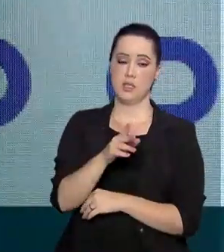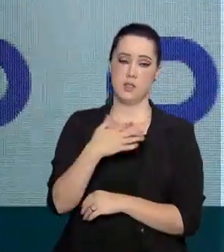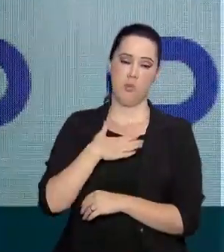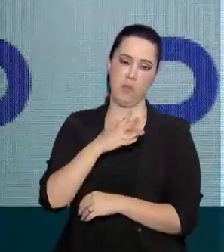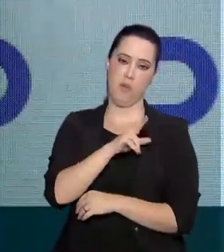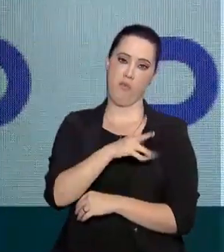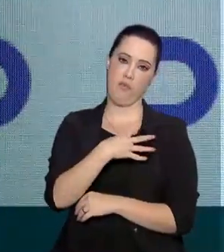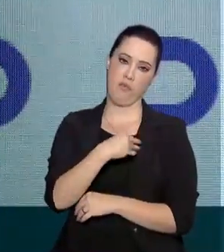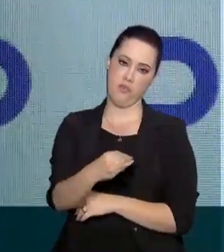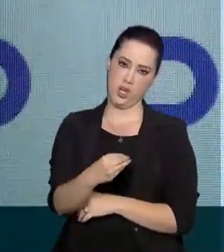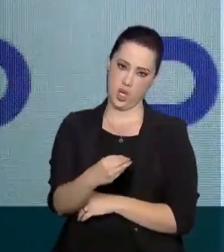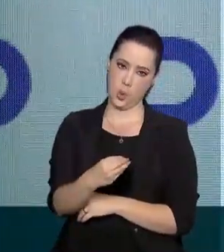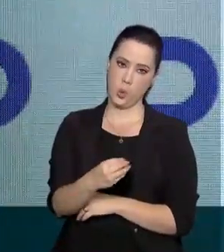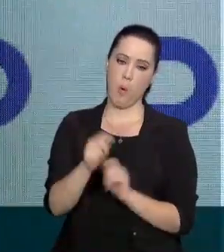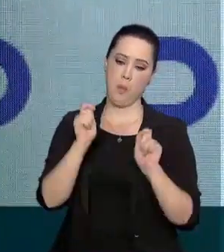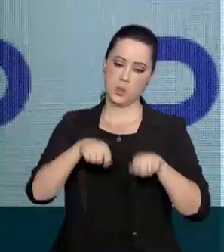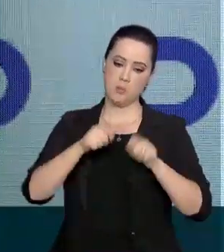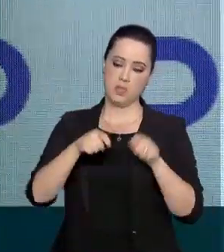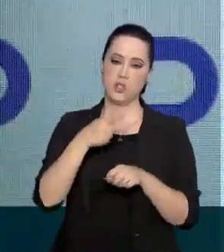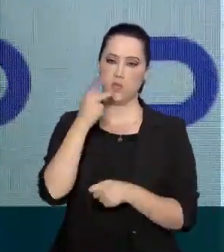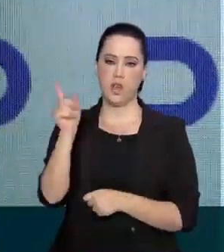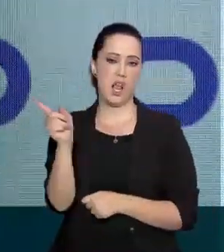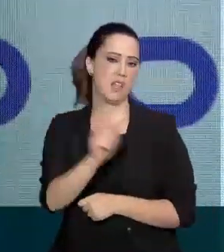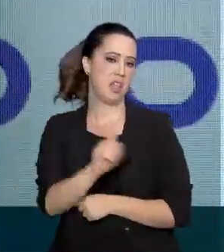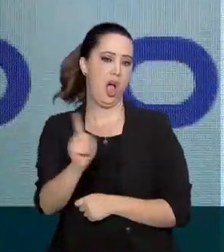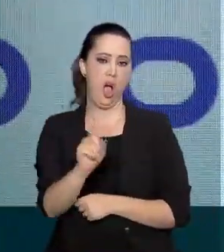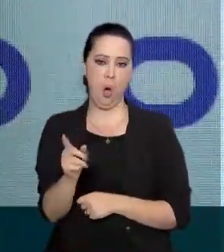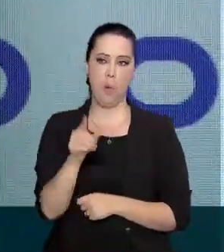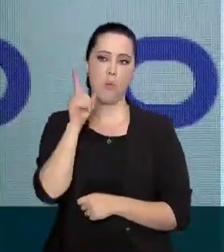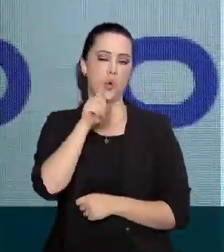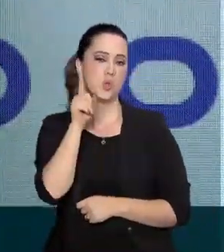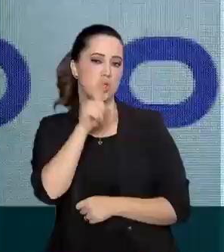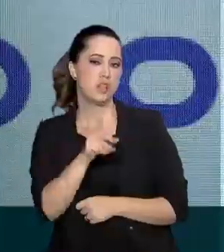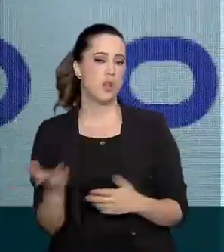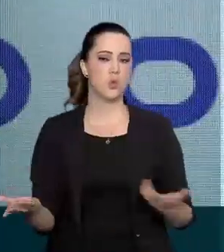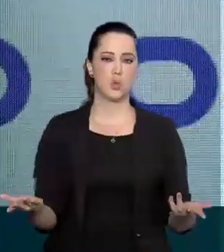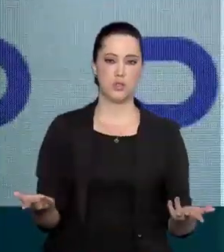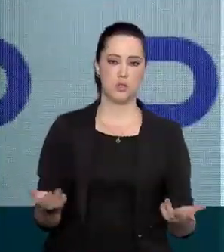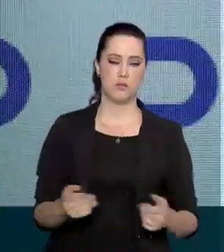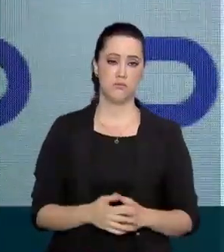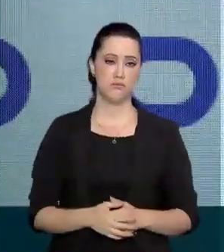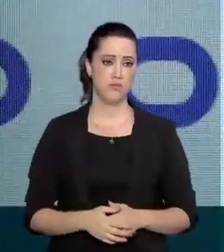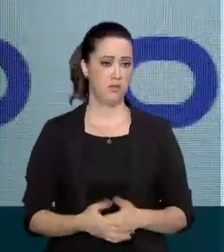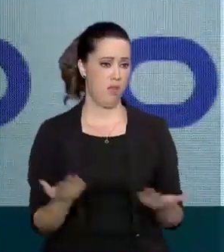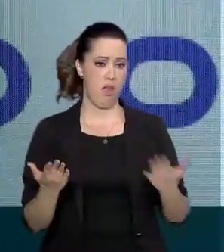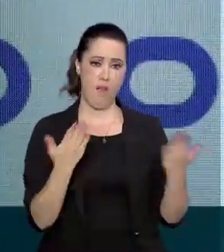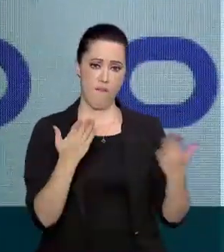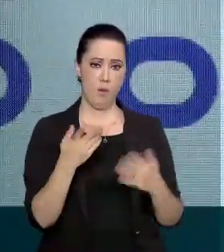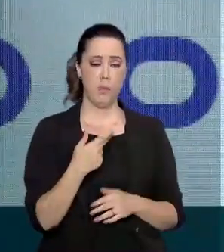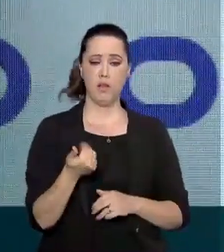embaixador aos Estados Unidos. Eu falei, pior é o governo anterior, que diziam sim a Venezuela e Cuba o tempo todo.